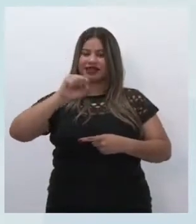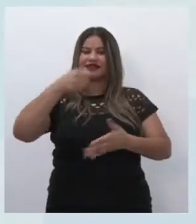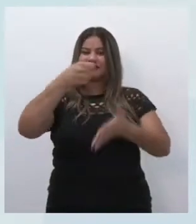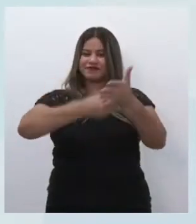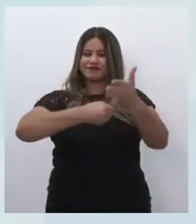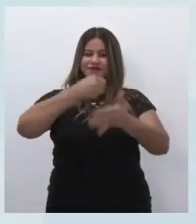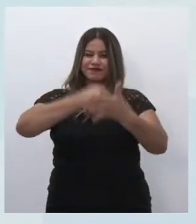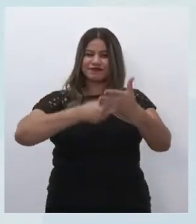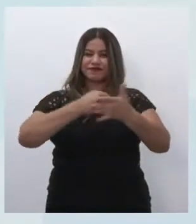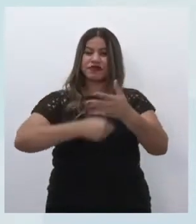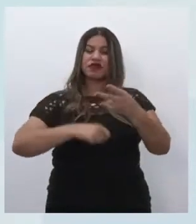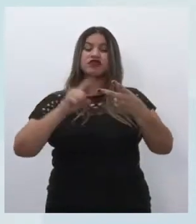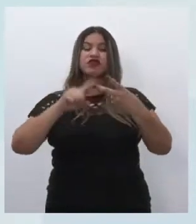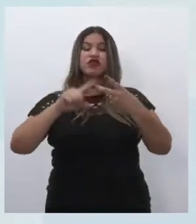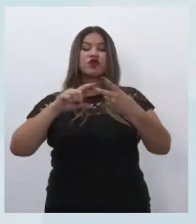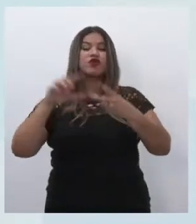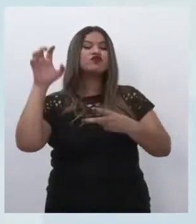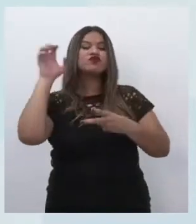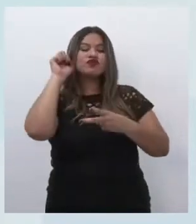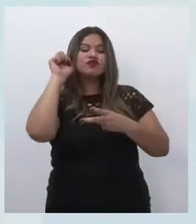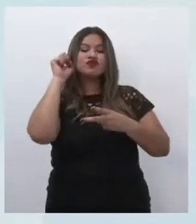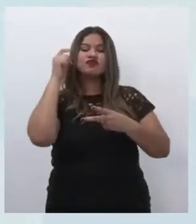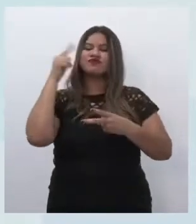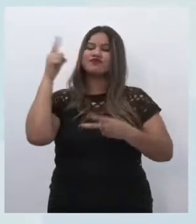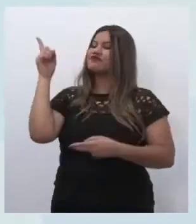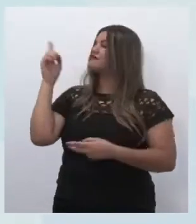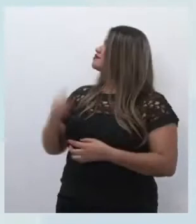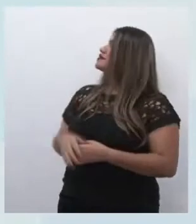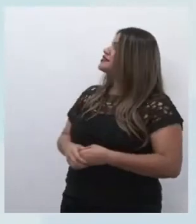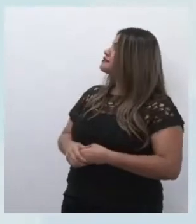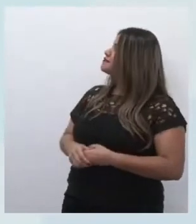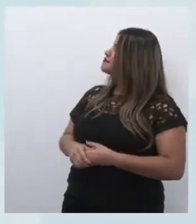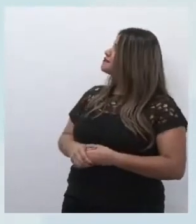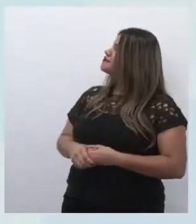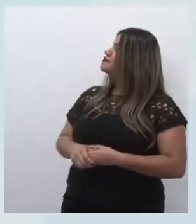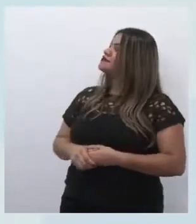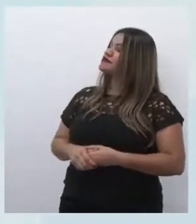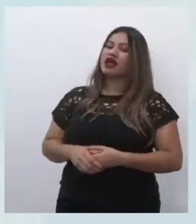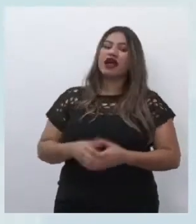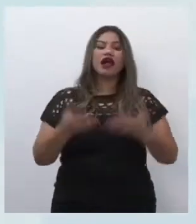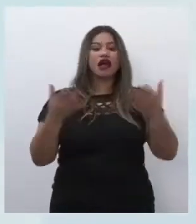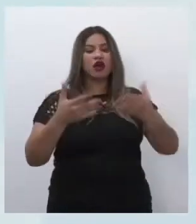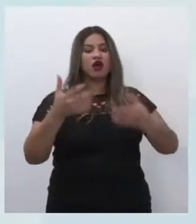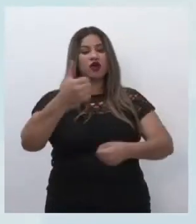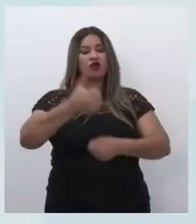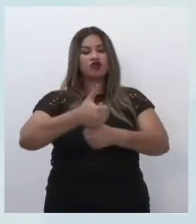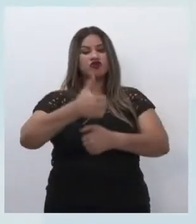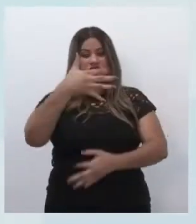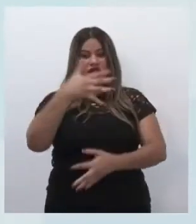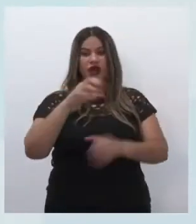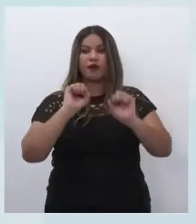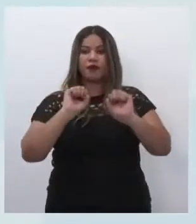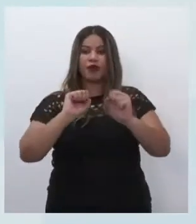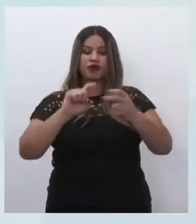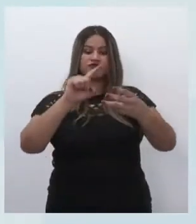ouvir. Podem colocar as contribuições de vocês para a terceira e quarta